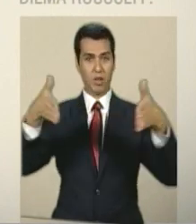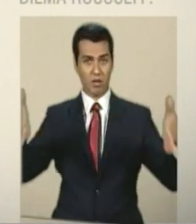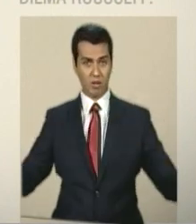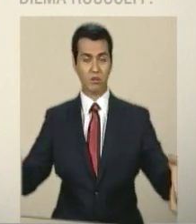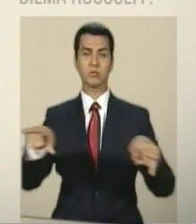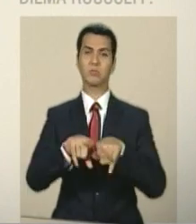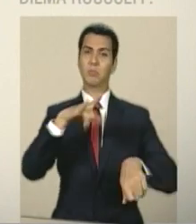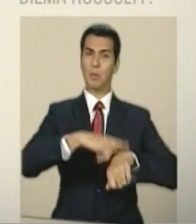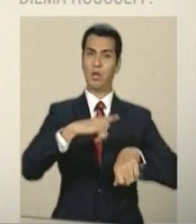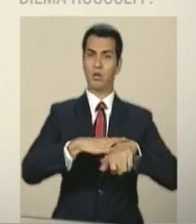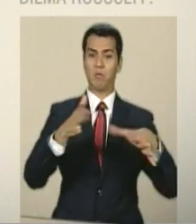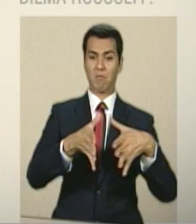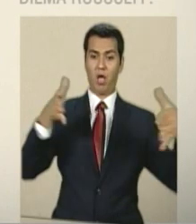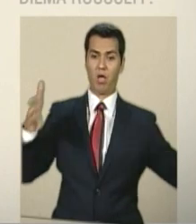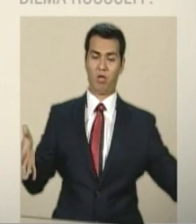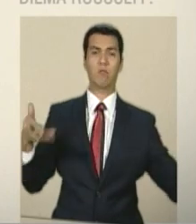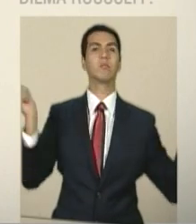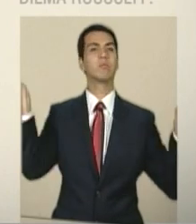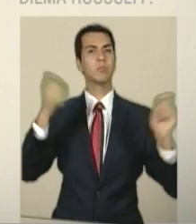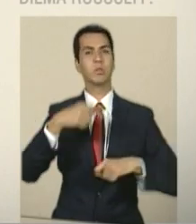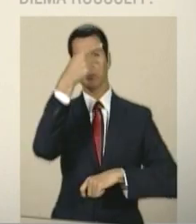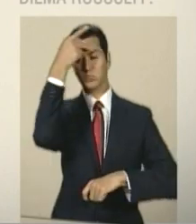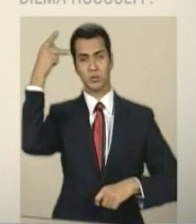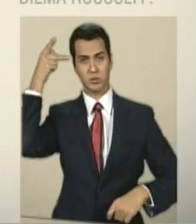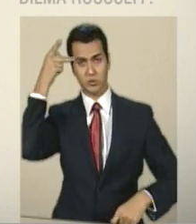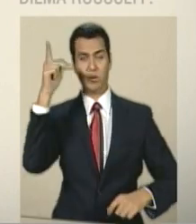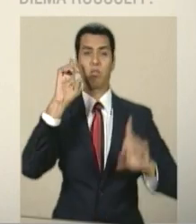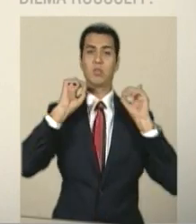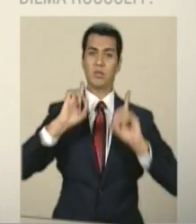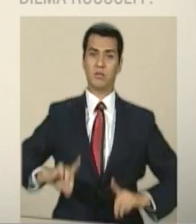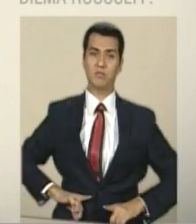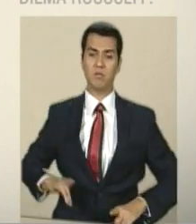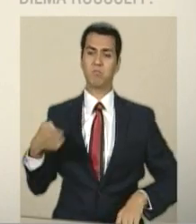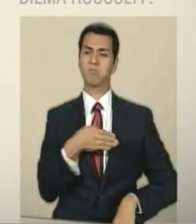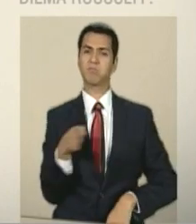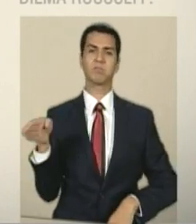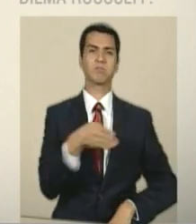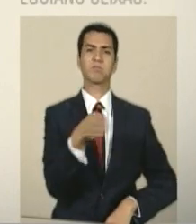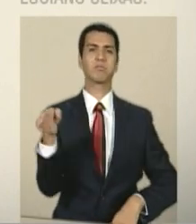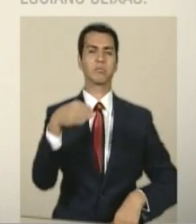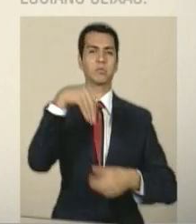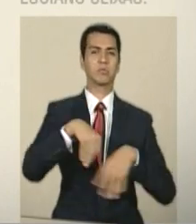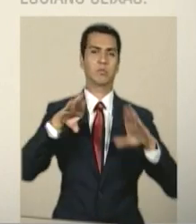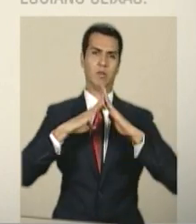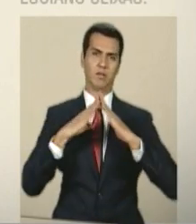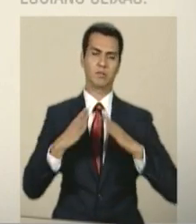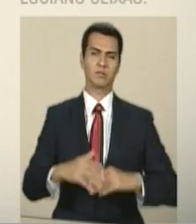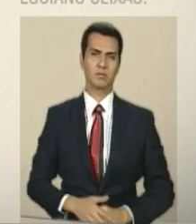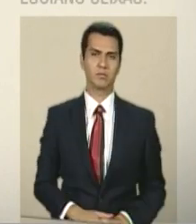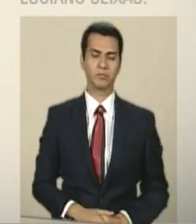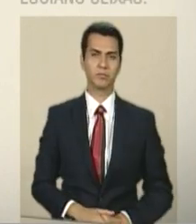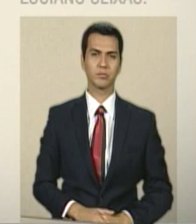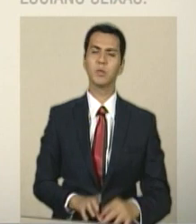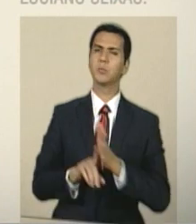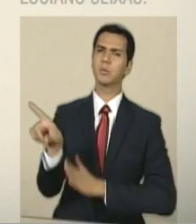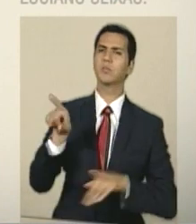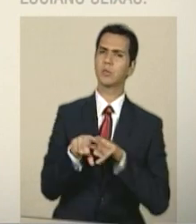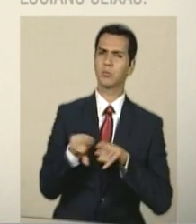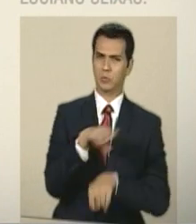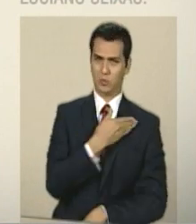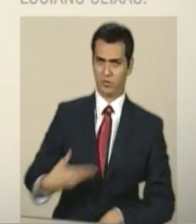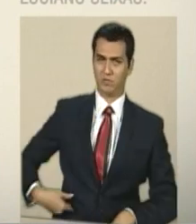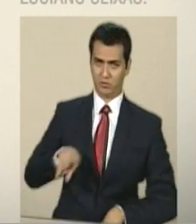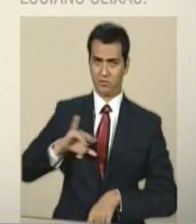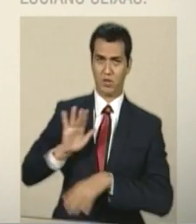mais amplos para facilitar a locomoção das pessoas com deficiência o governo também vai melhorar as condições de